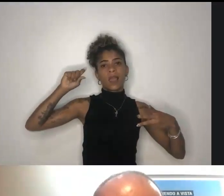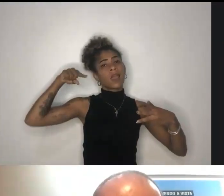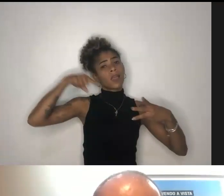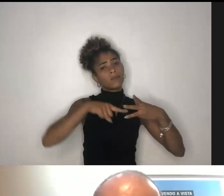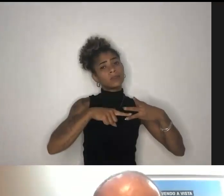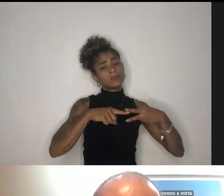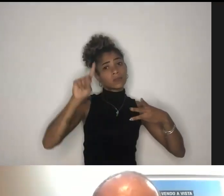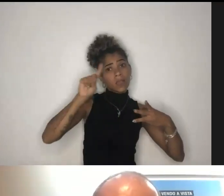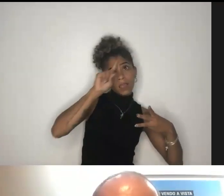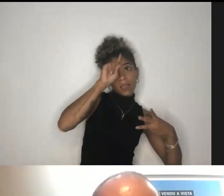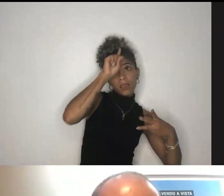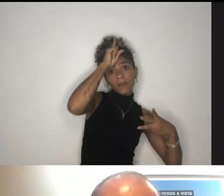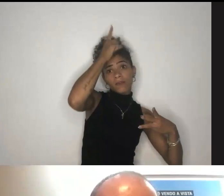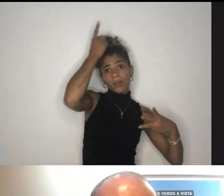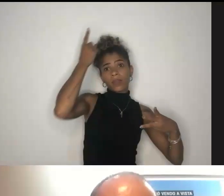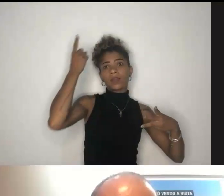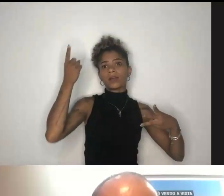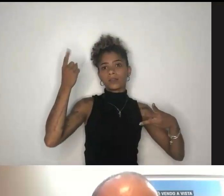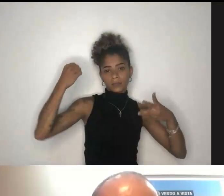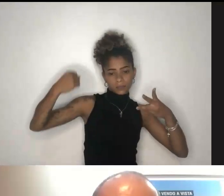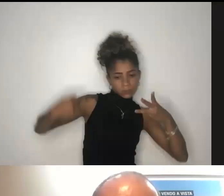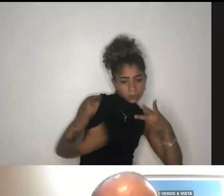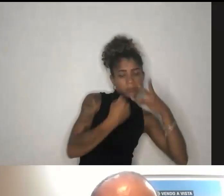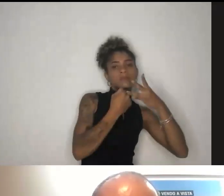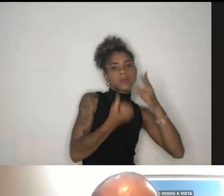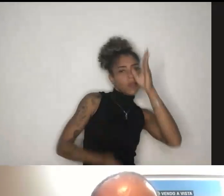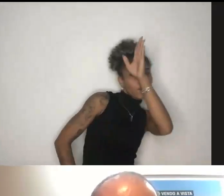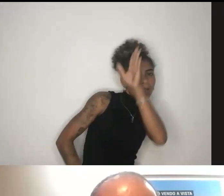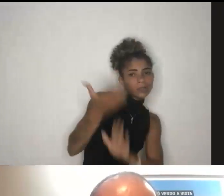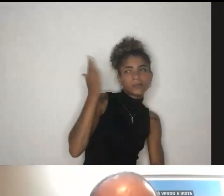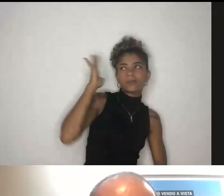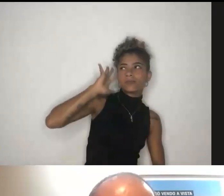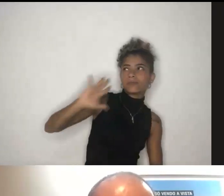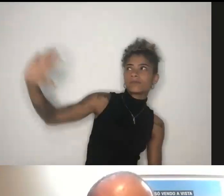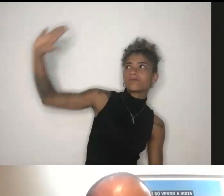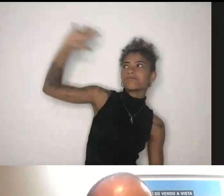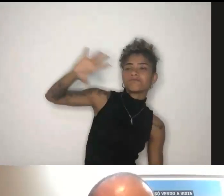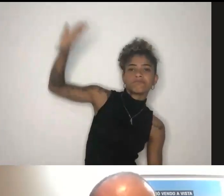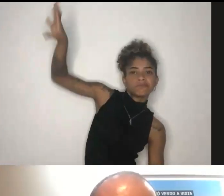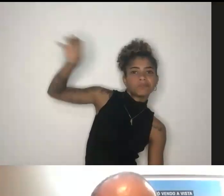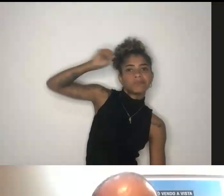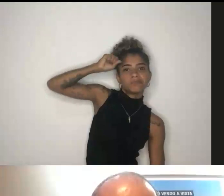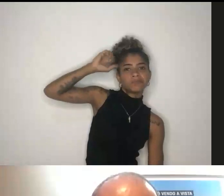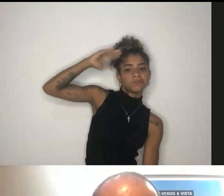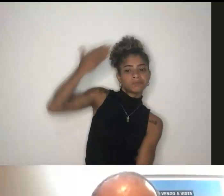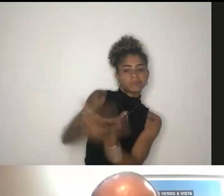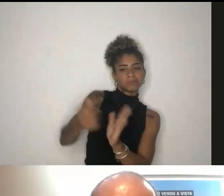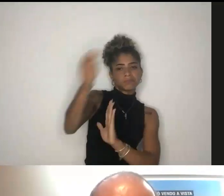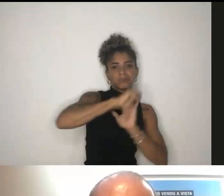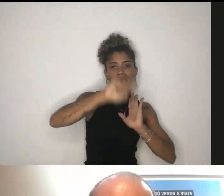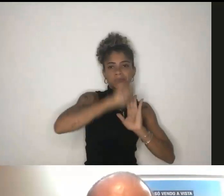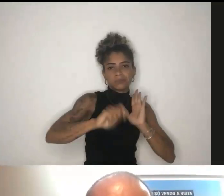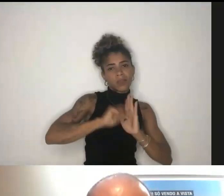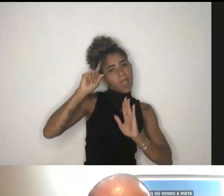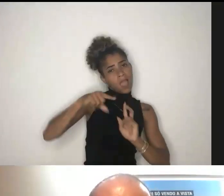inventa maluco para te Patrocinar para viajar num sonho que eu acho que talvez hoje seja A grande